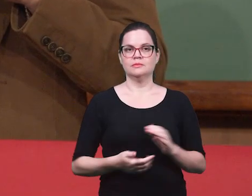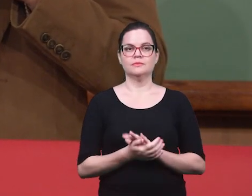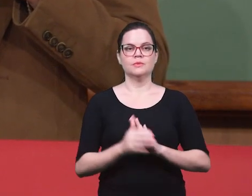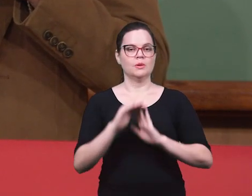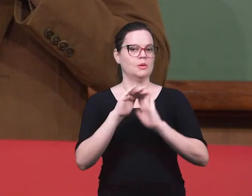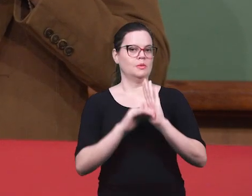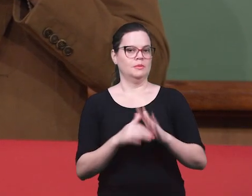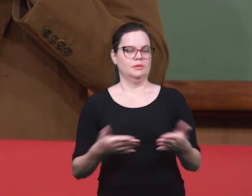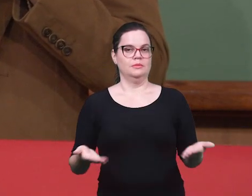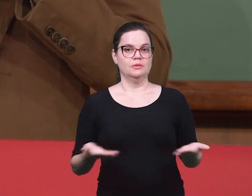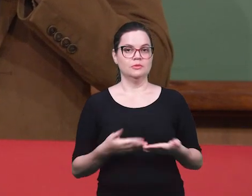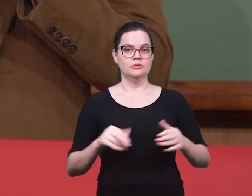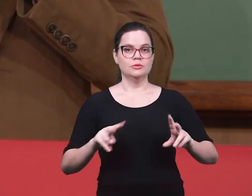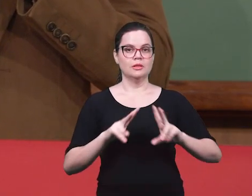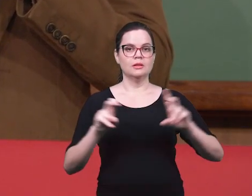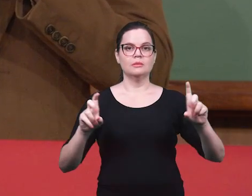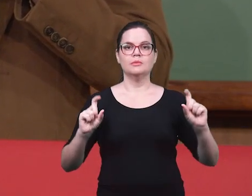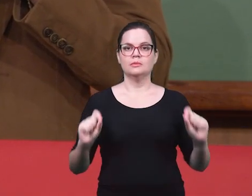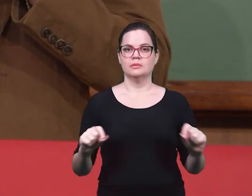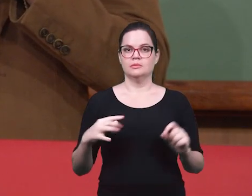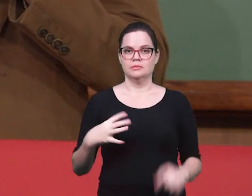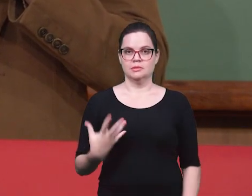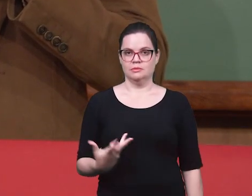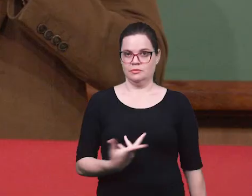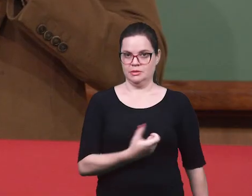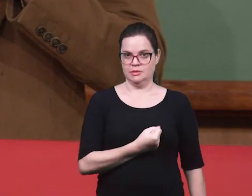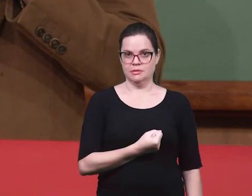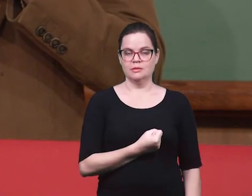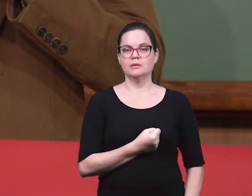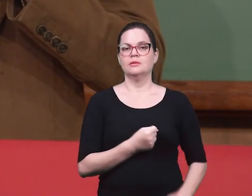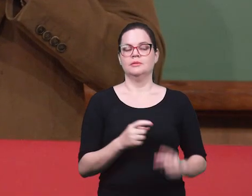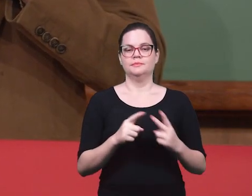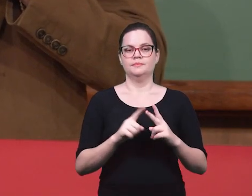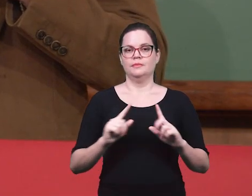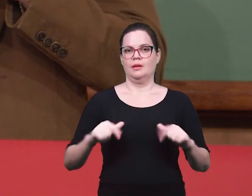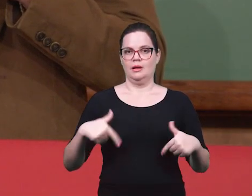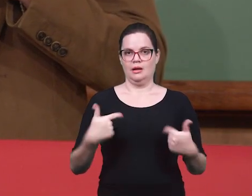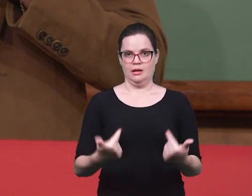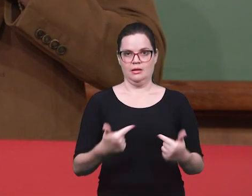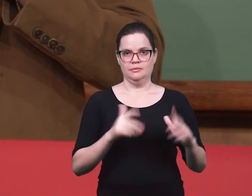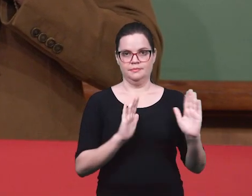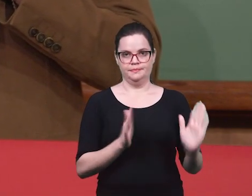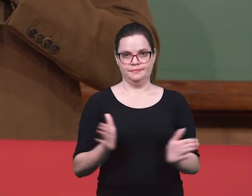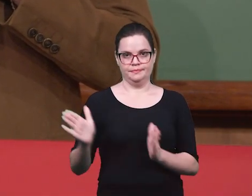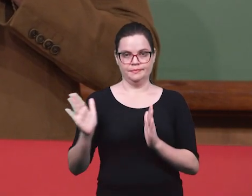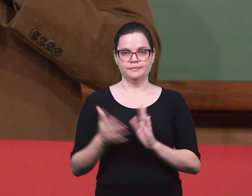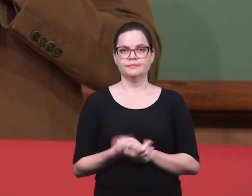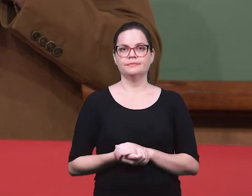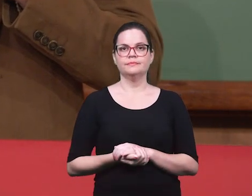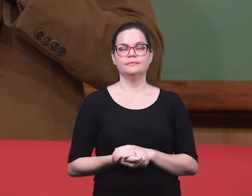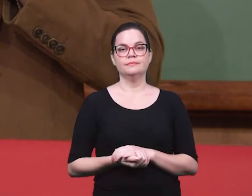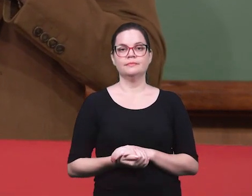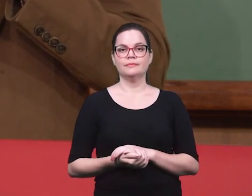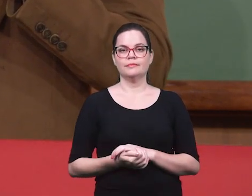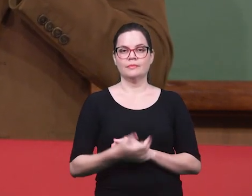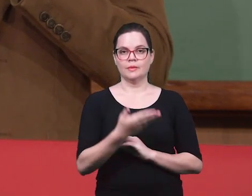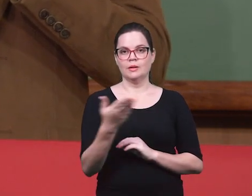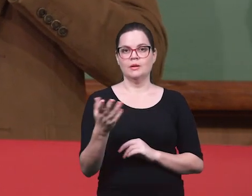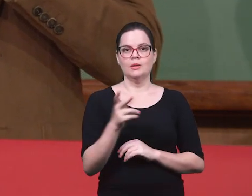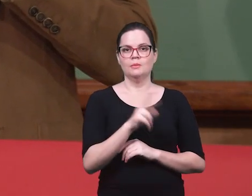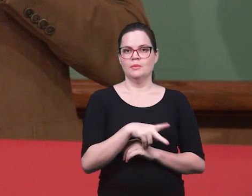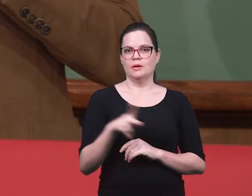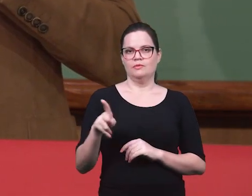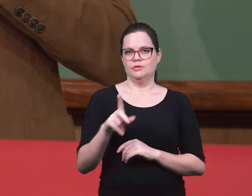programa de hoje, o tema será Salvação, Ato e Processo. E nós temos um professor que é muito